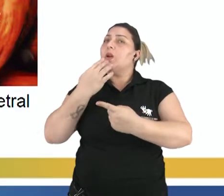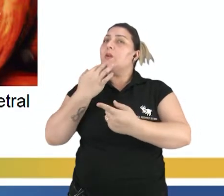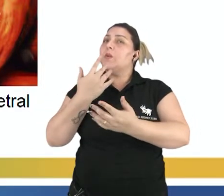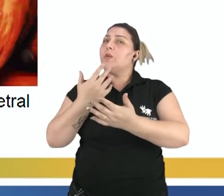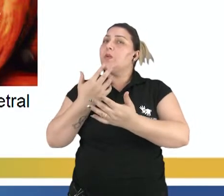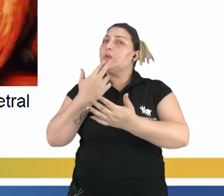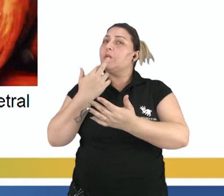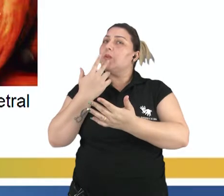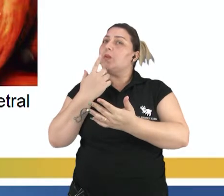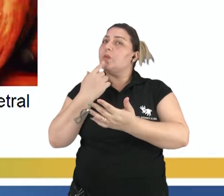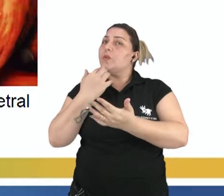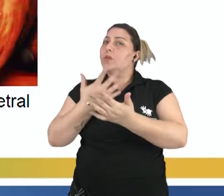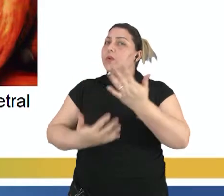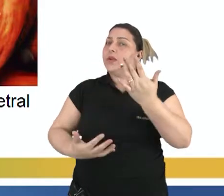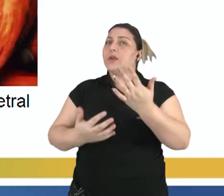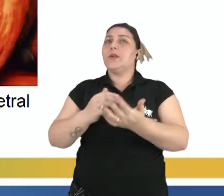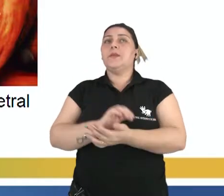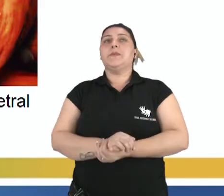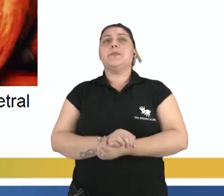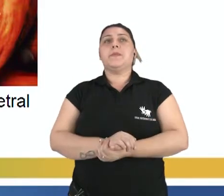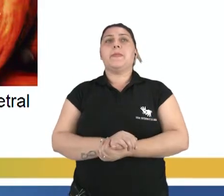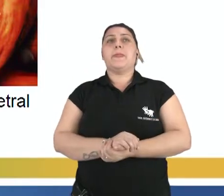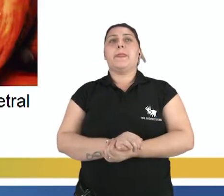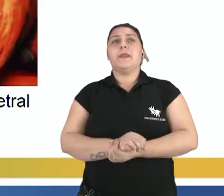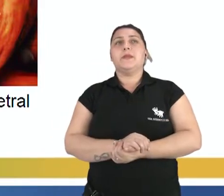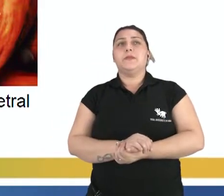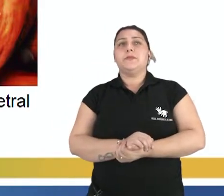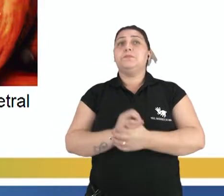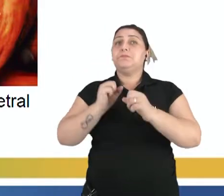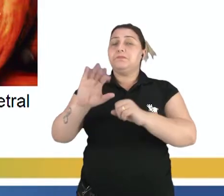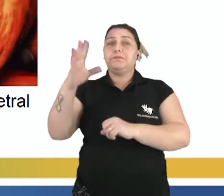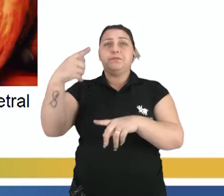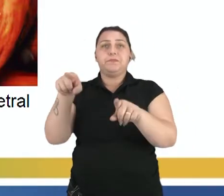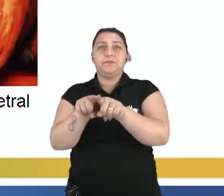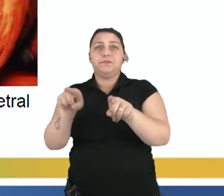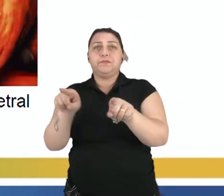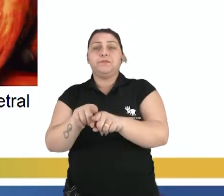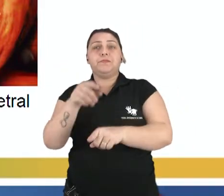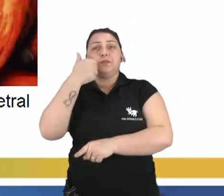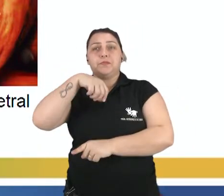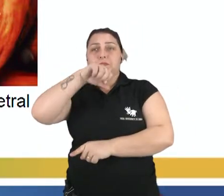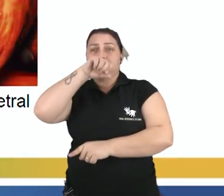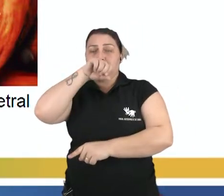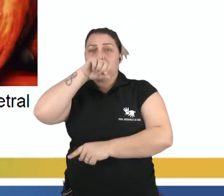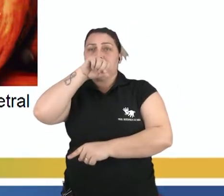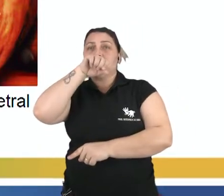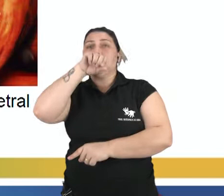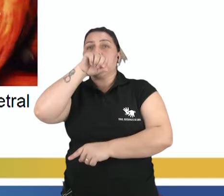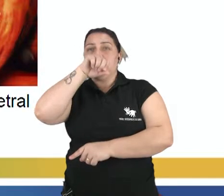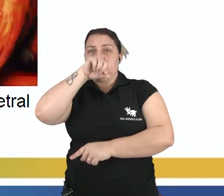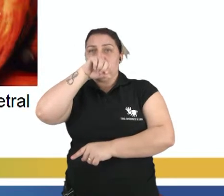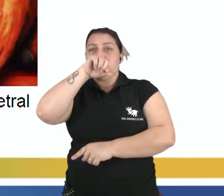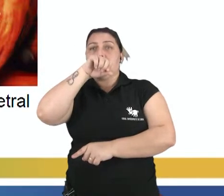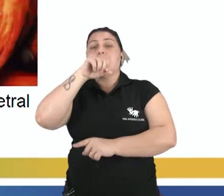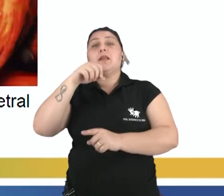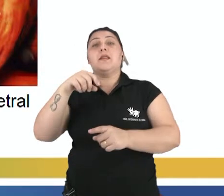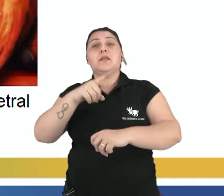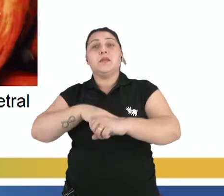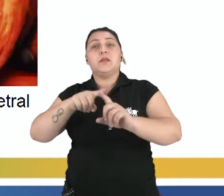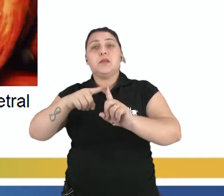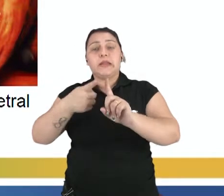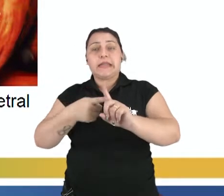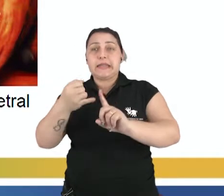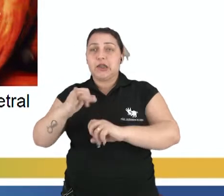estão utilizando a mesma agulha. Ainda pode acontecer também da mãe transmitir para o feto durante a gestação, caso ela